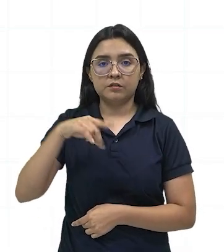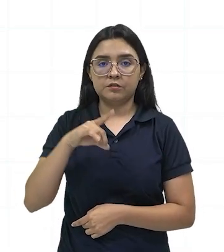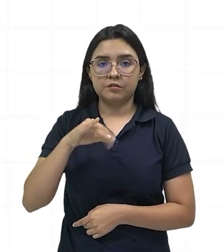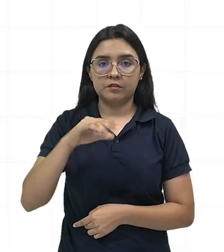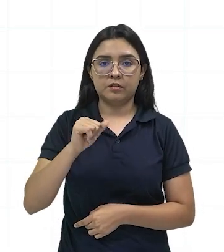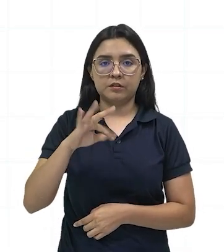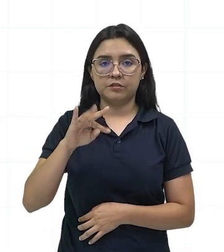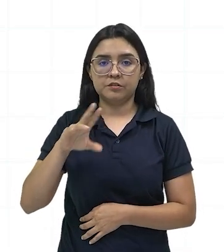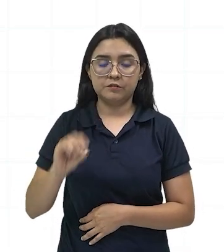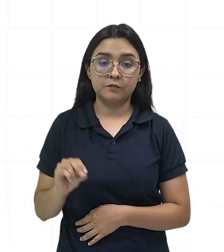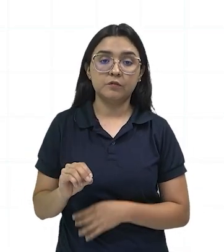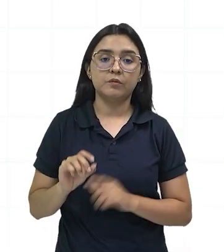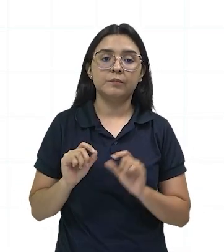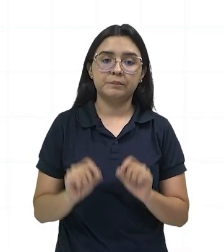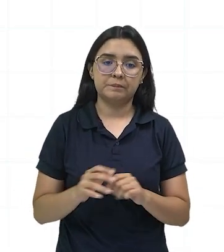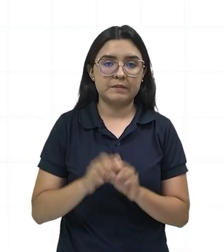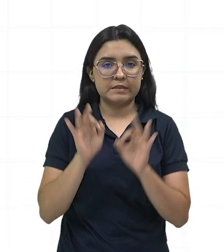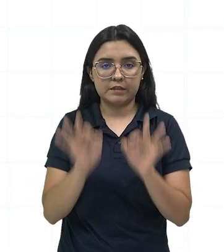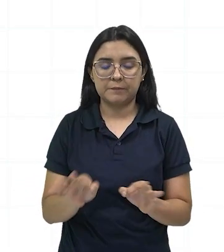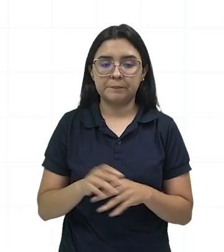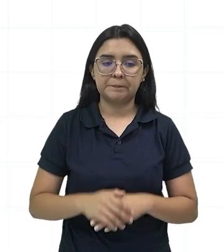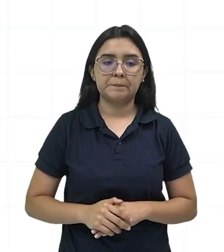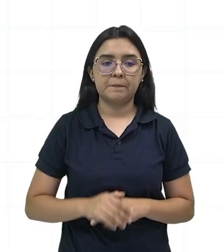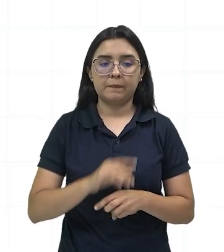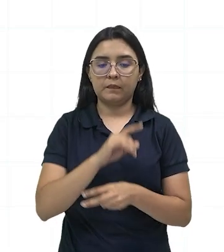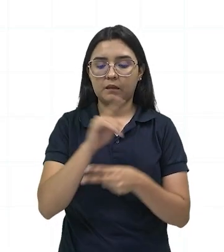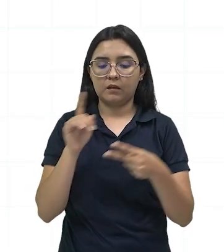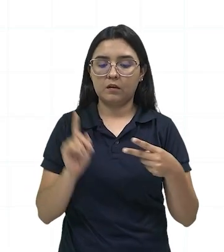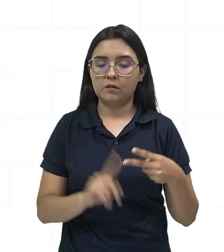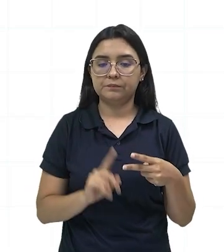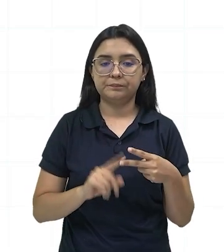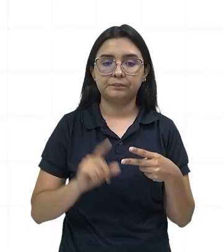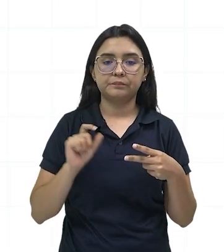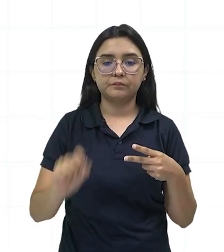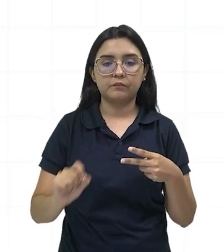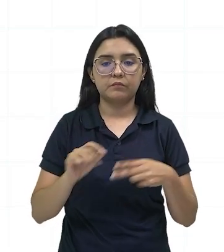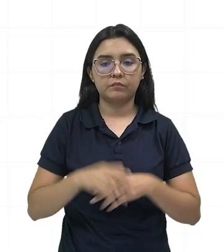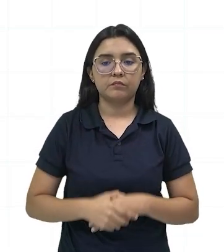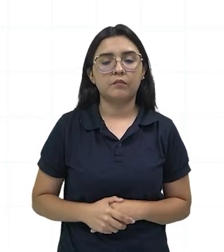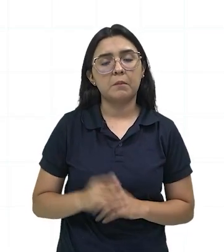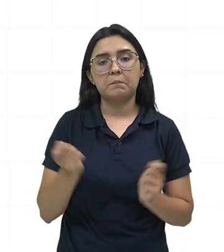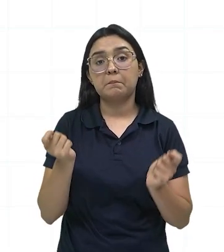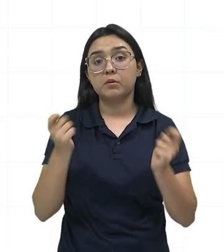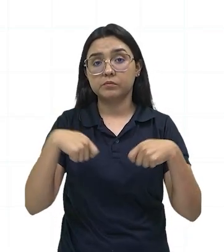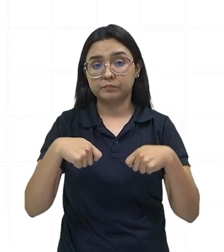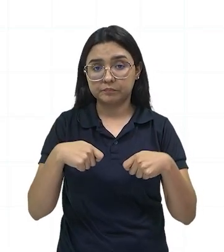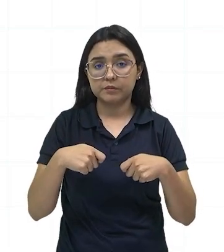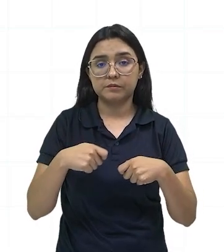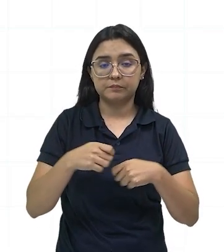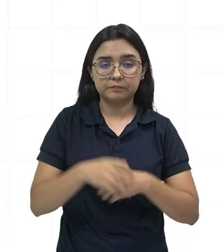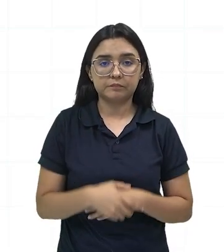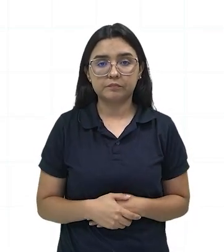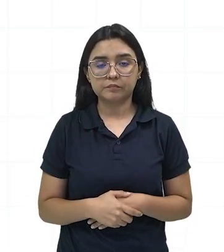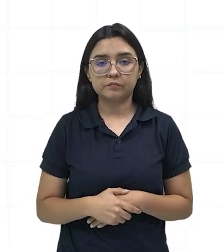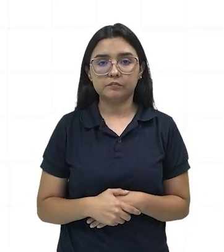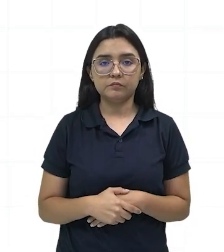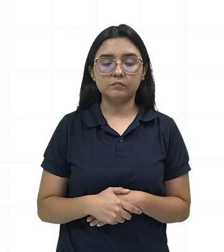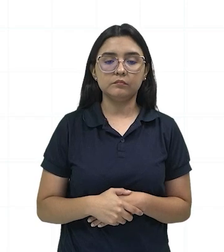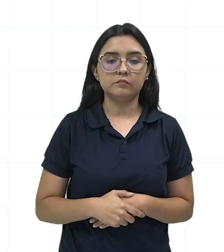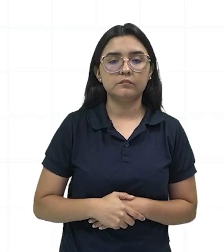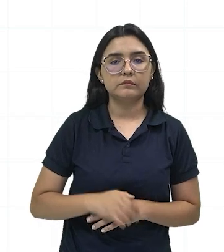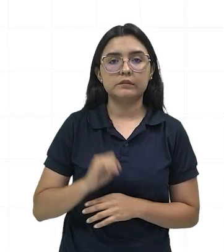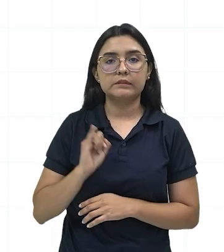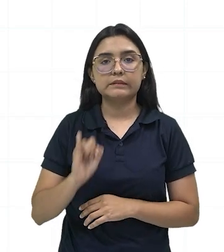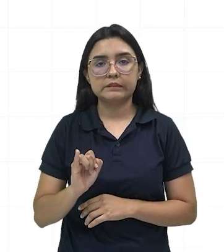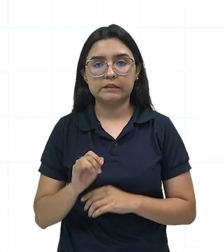eu faço. O modo subjuntivo expressa suposição, é uma possibilidade. Que